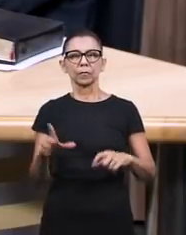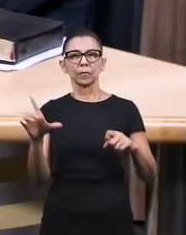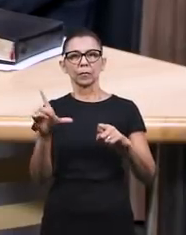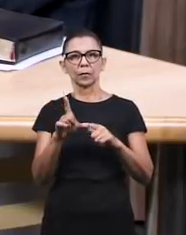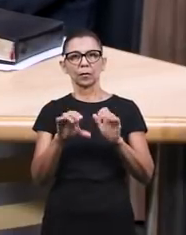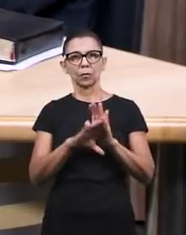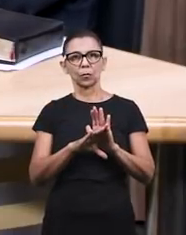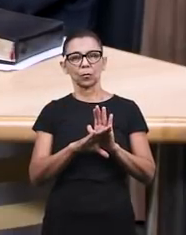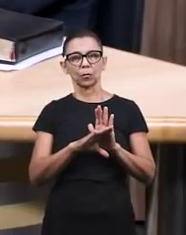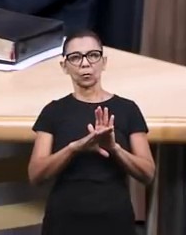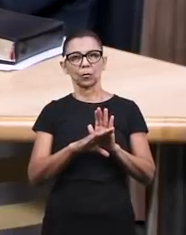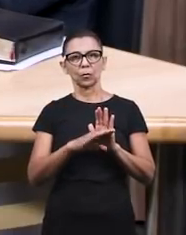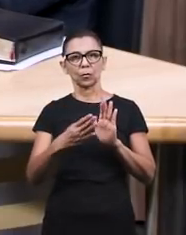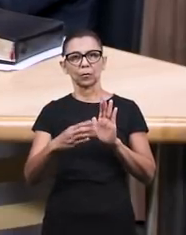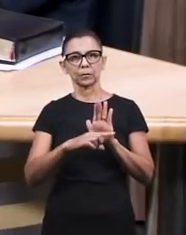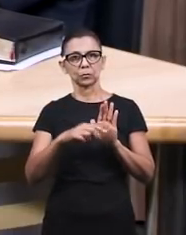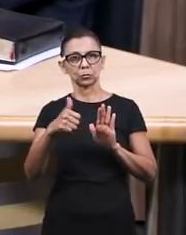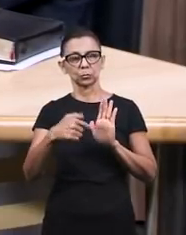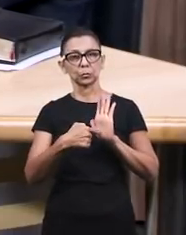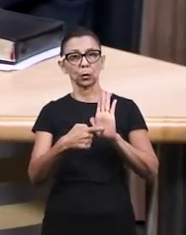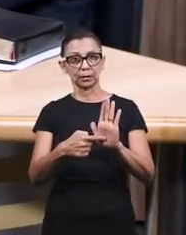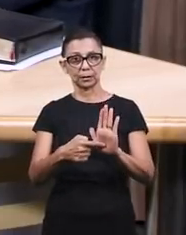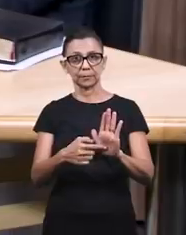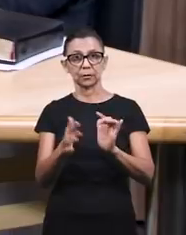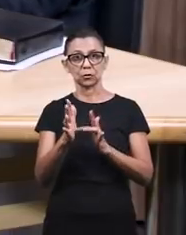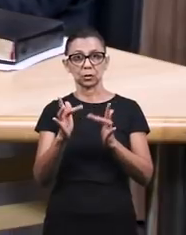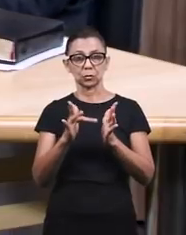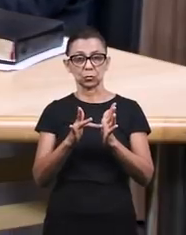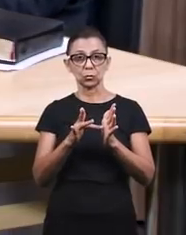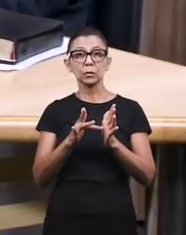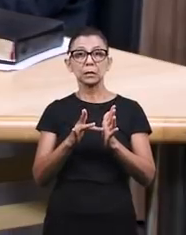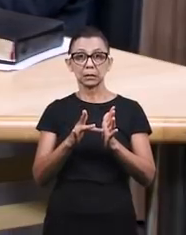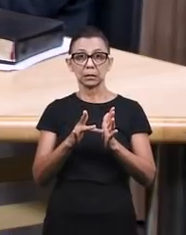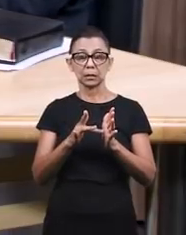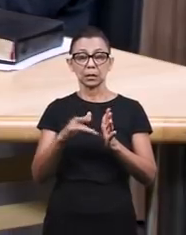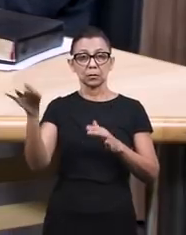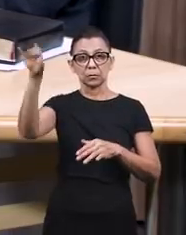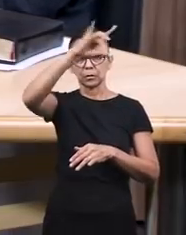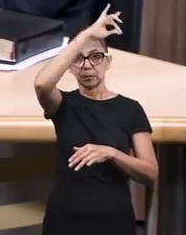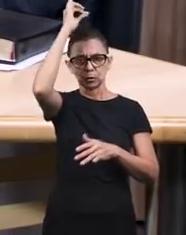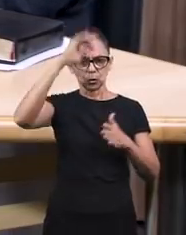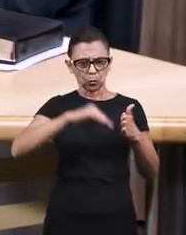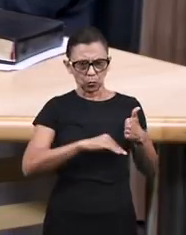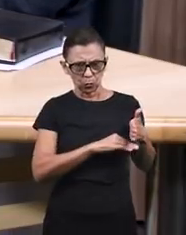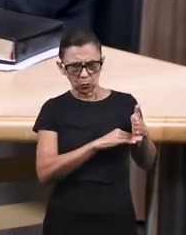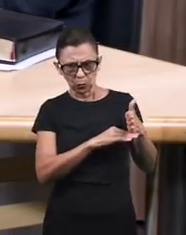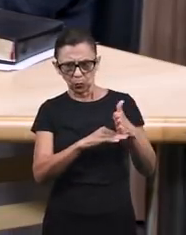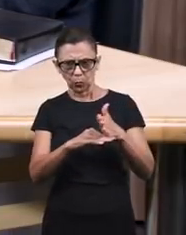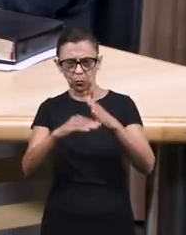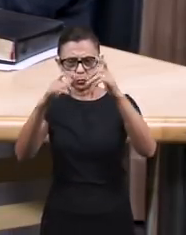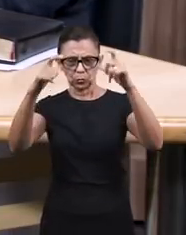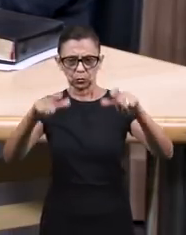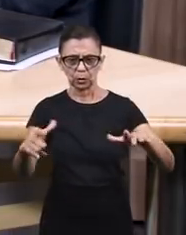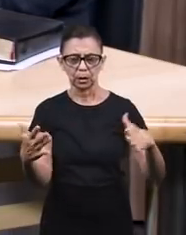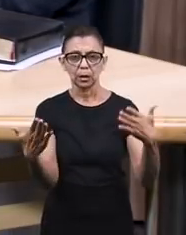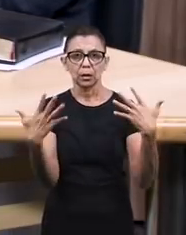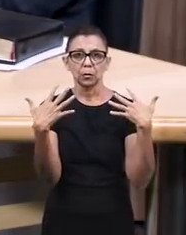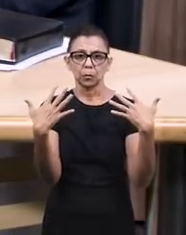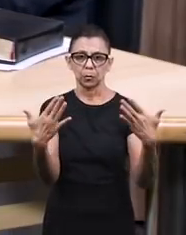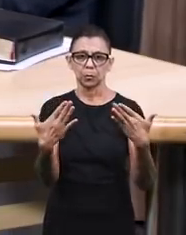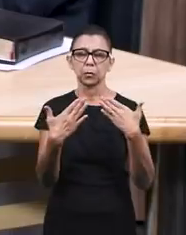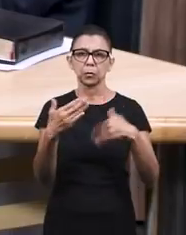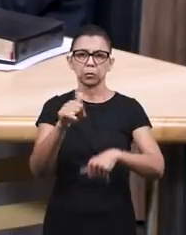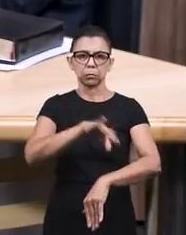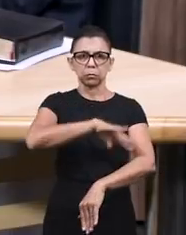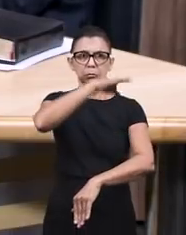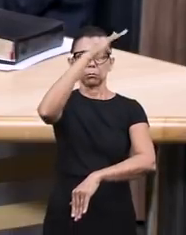4:1, e ele foi conduzido pelo Espírito Santo ao deserto. E ele foi conduzido ao deserto e ali ele foi